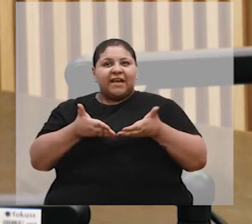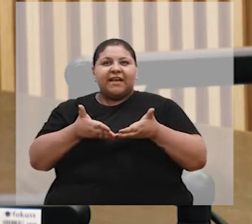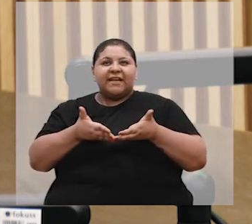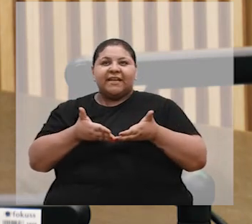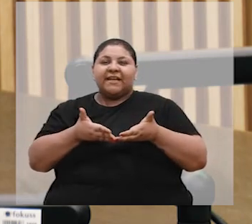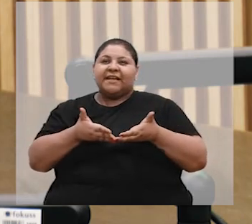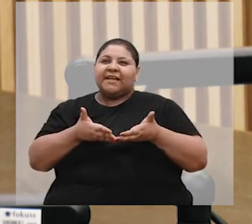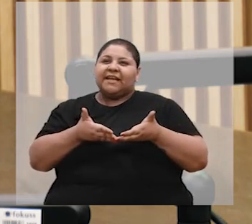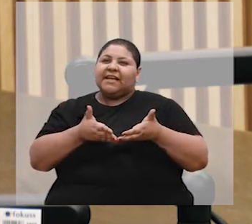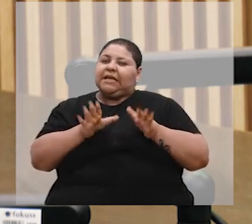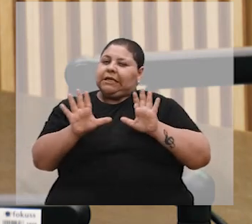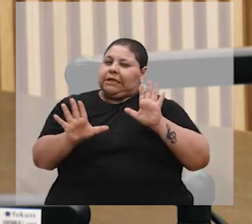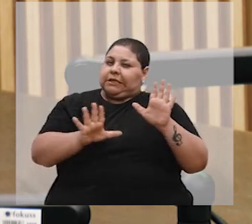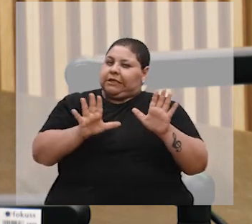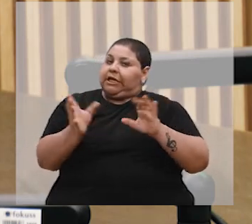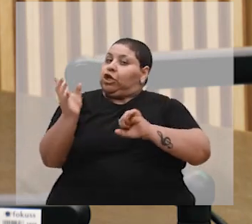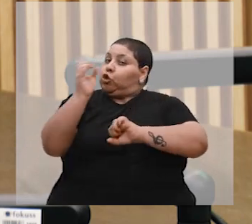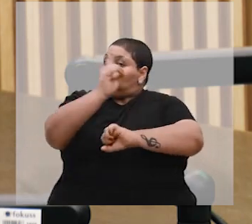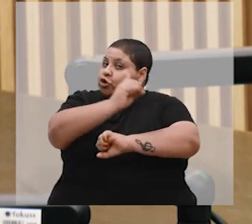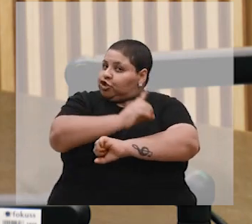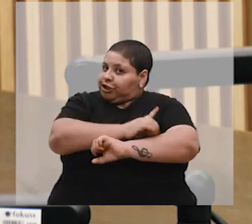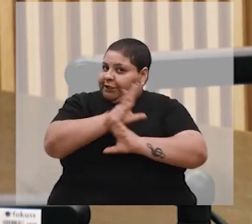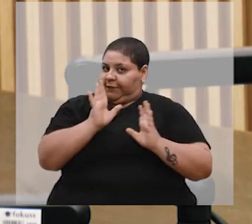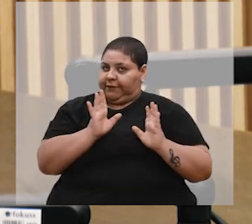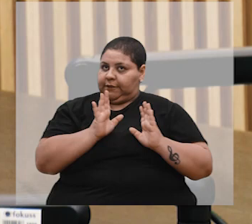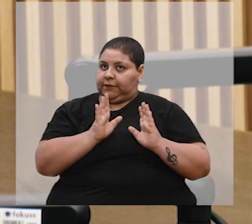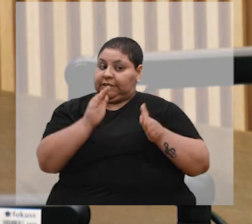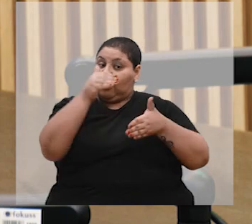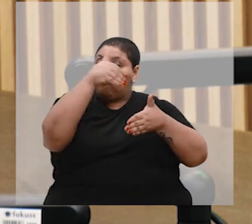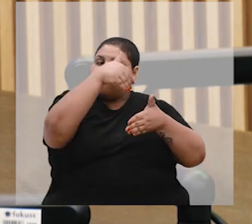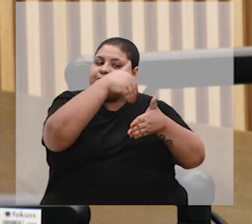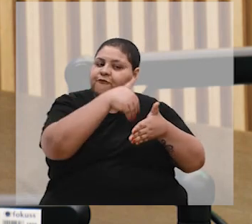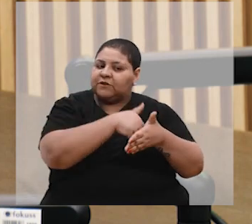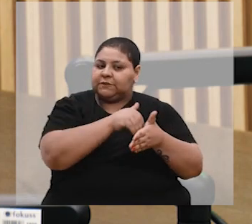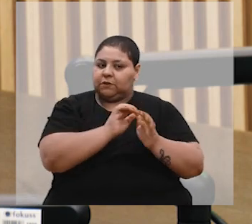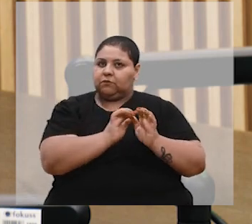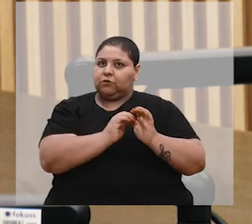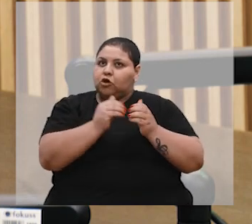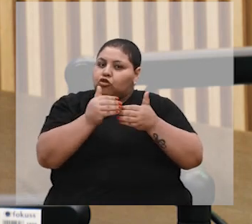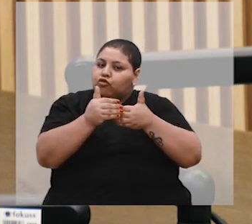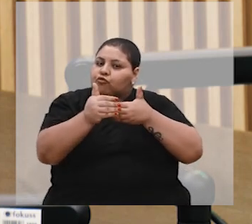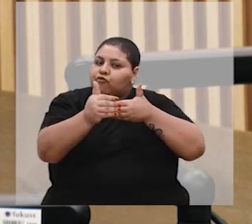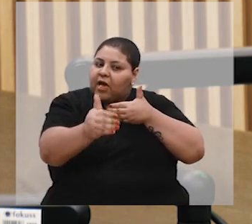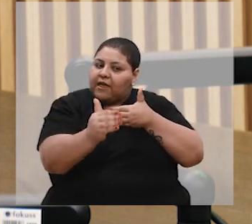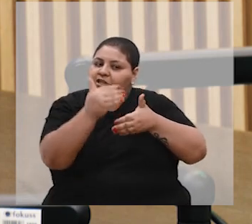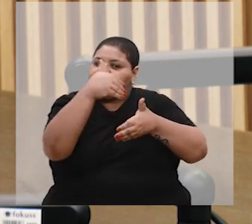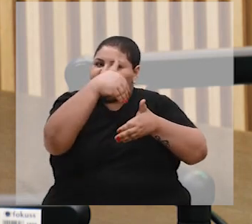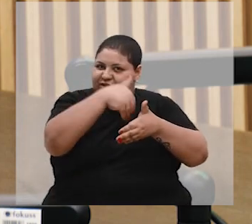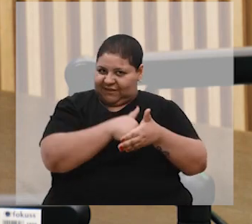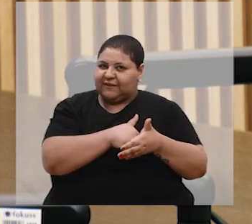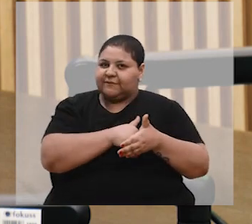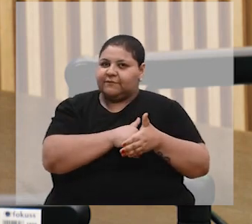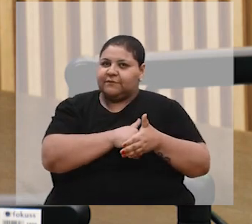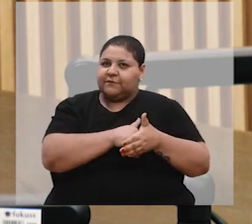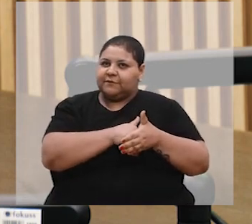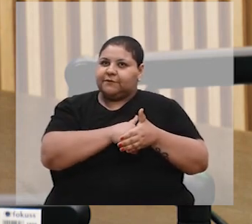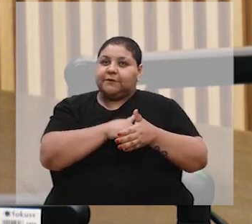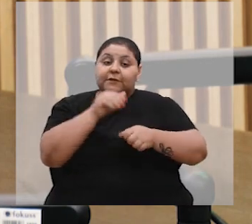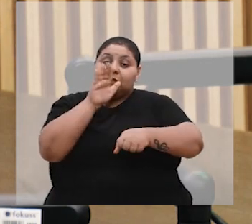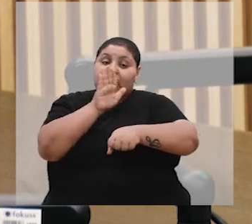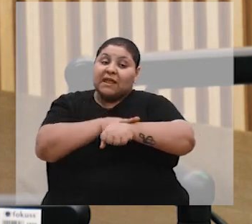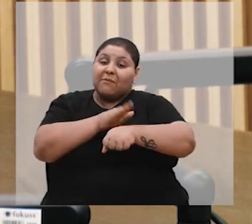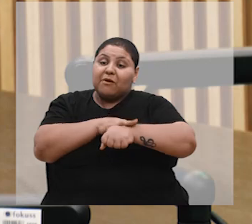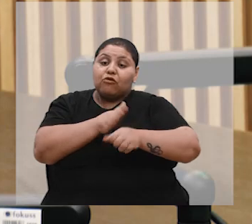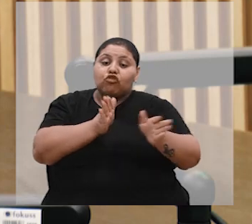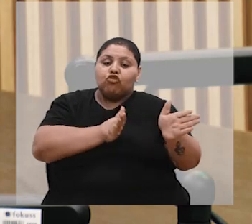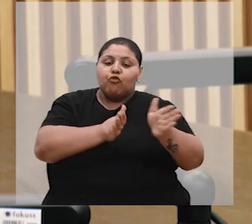de urna já diz a urna, né? Já é no dia, né, Marcelo? Já é ali na condução da gente estar indo para votar, naquele momento,